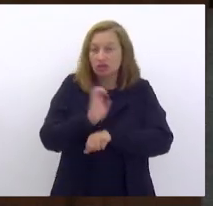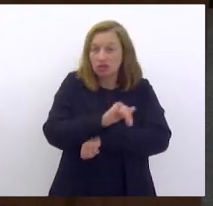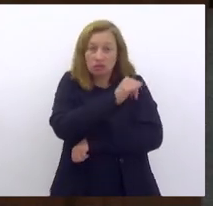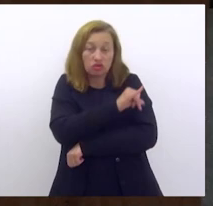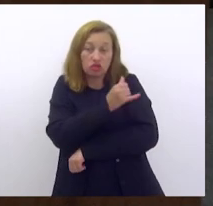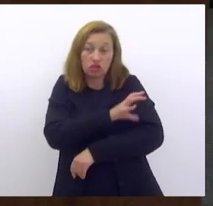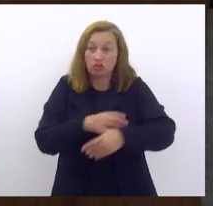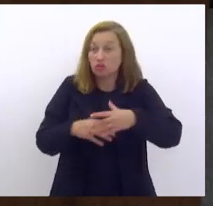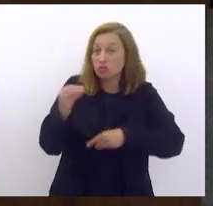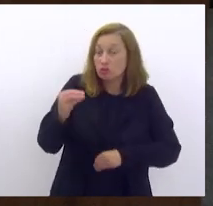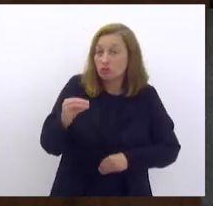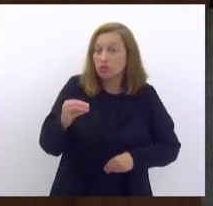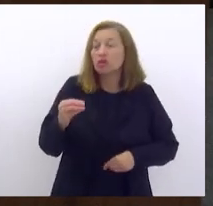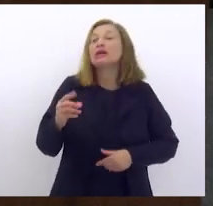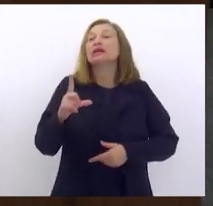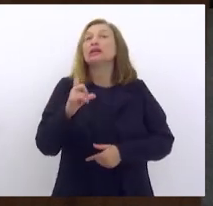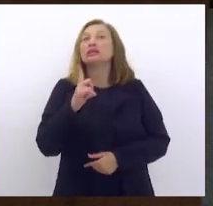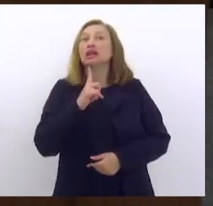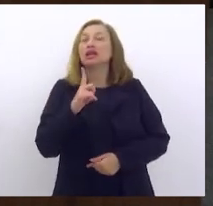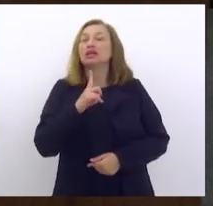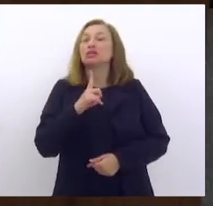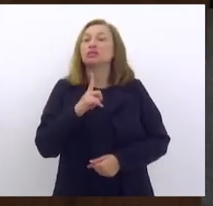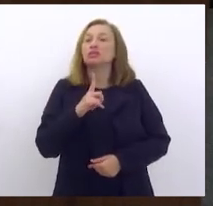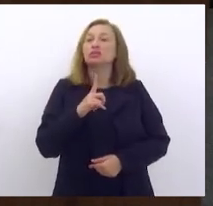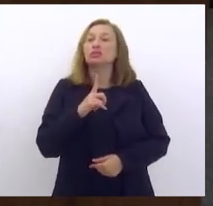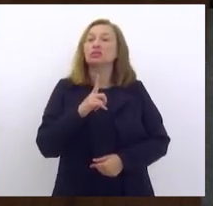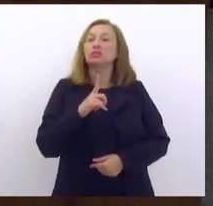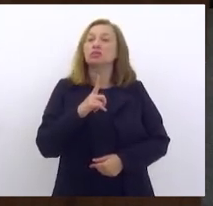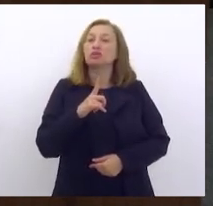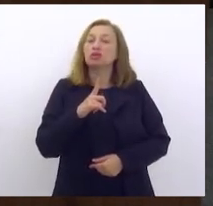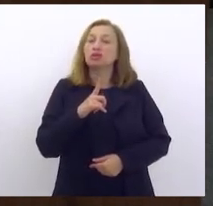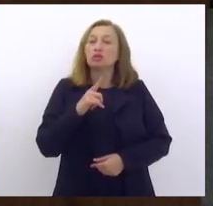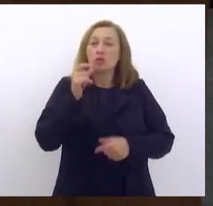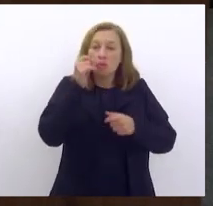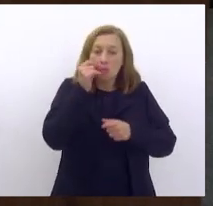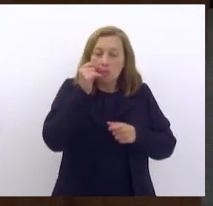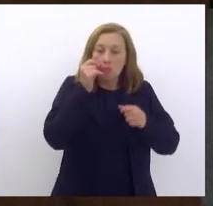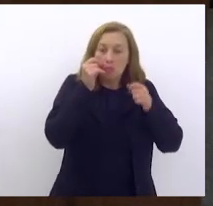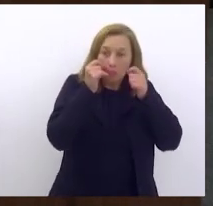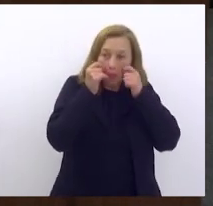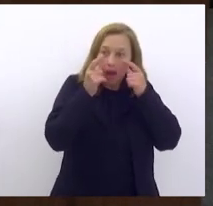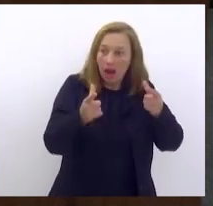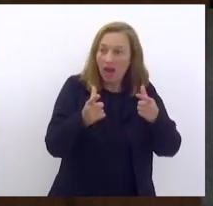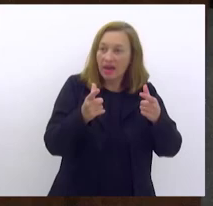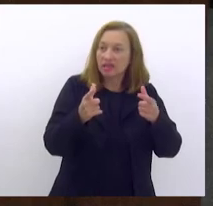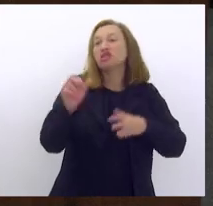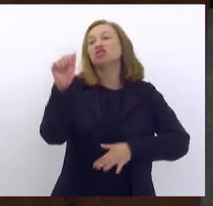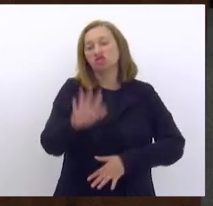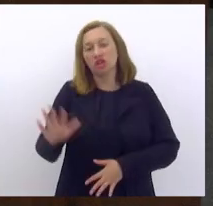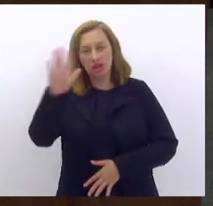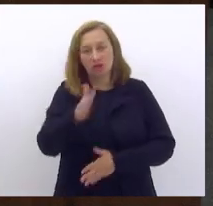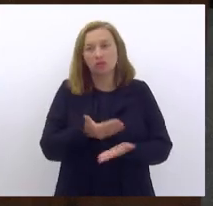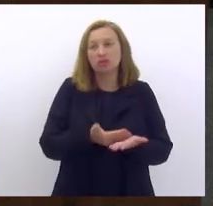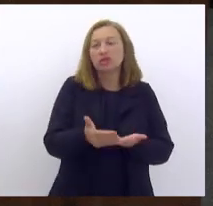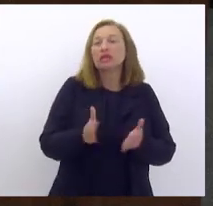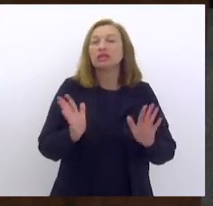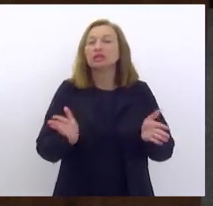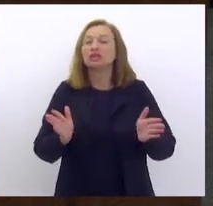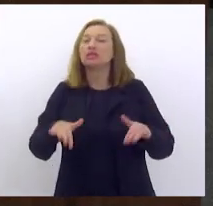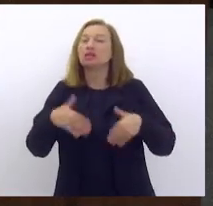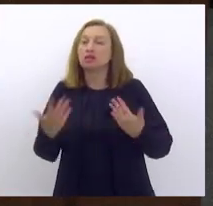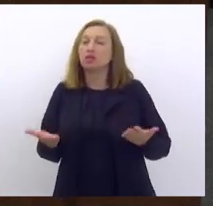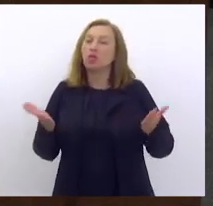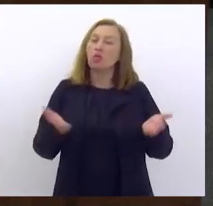Janeiro, mas que tem ali um acionamento, um alerta geral já de início. Então, hoje,